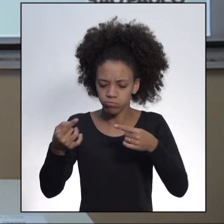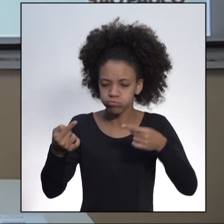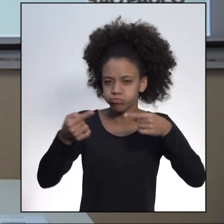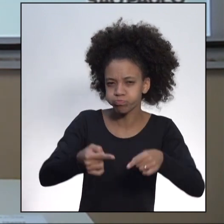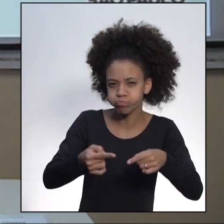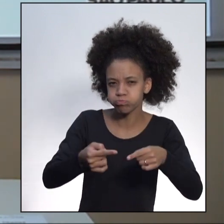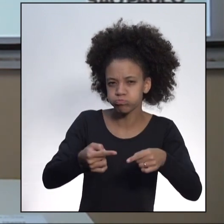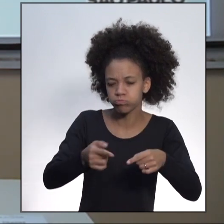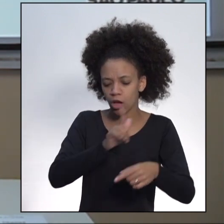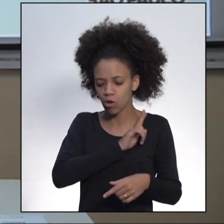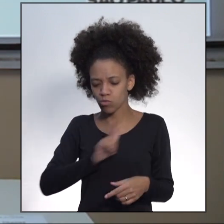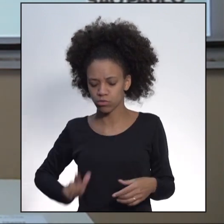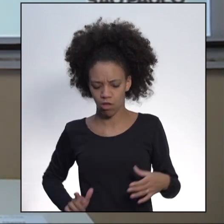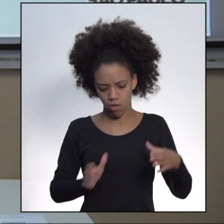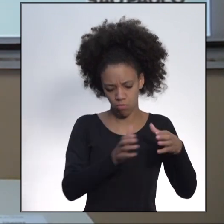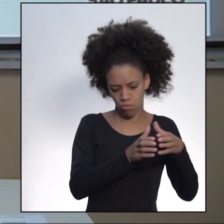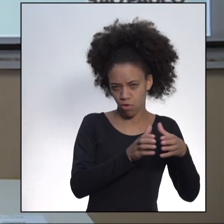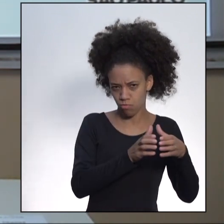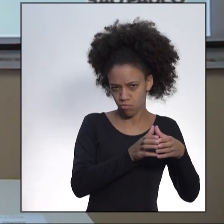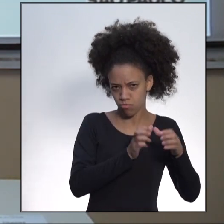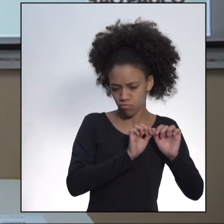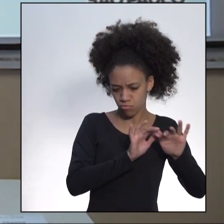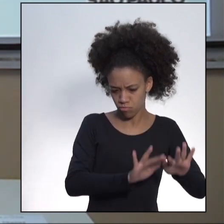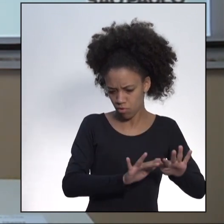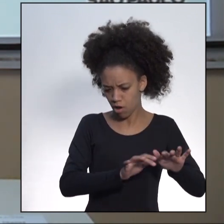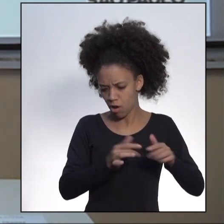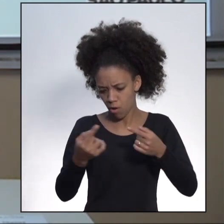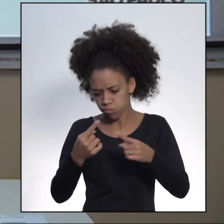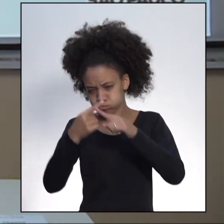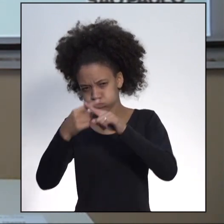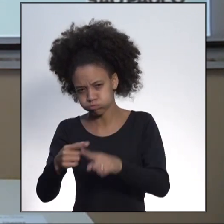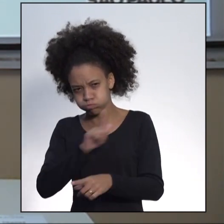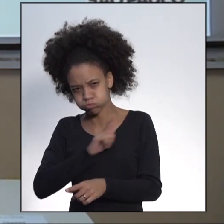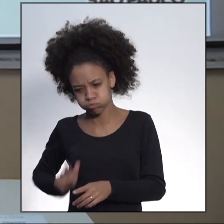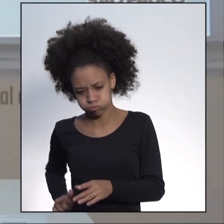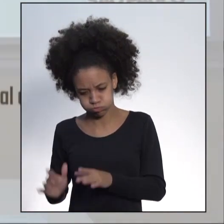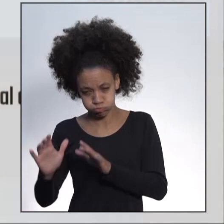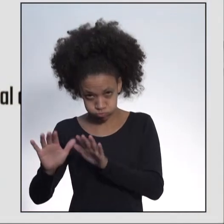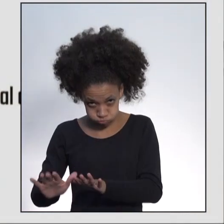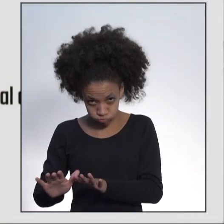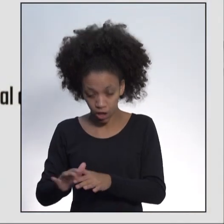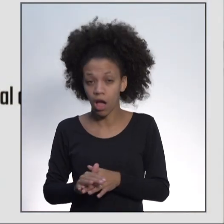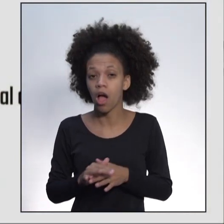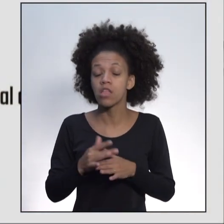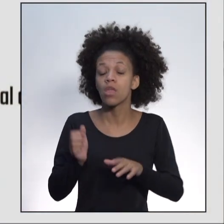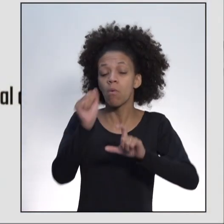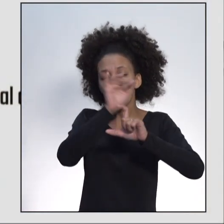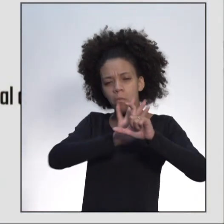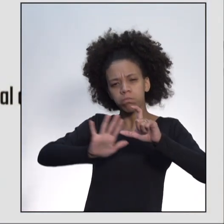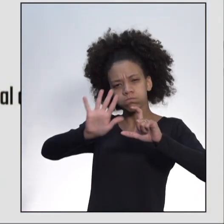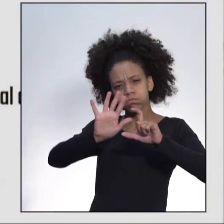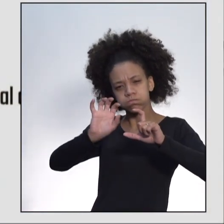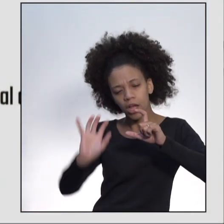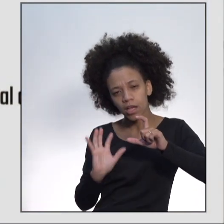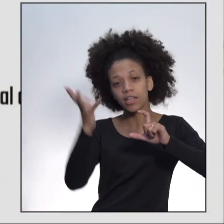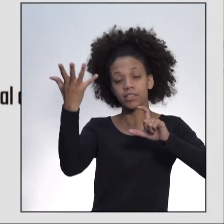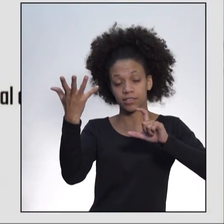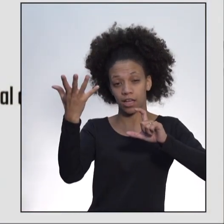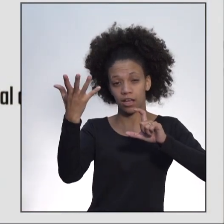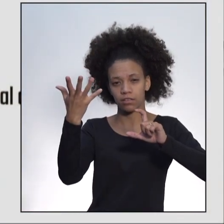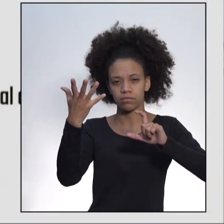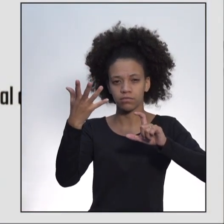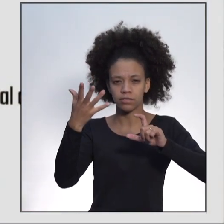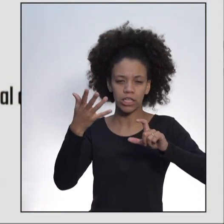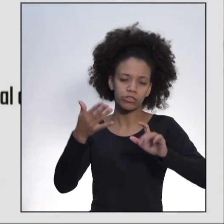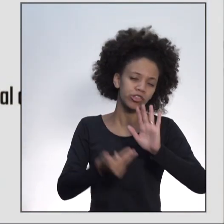como que elas se opunham? Através dessa arte da charge. Elas criavam a charge em forma